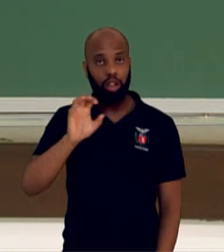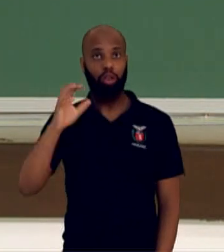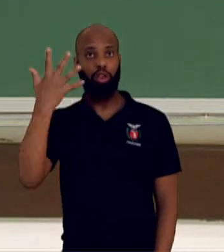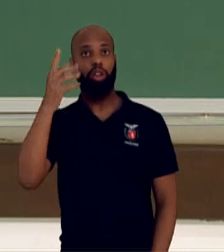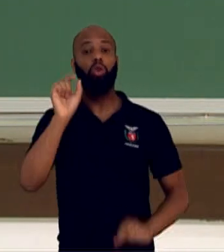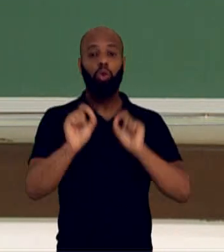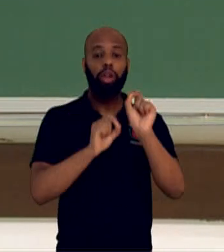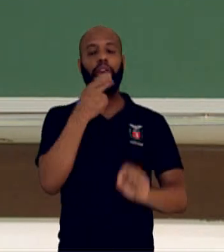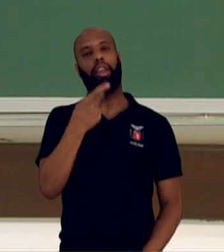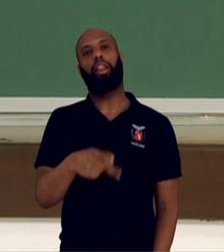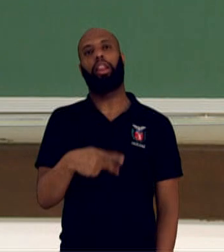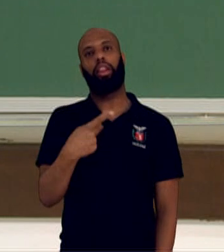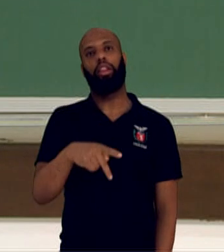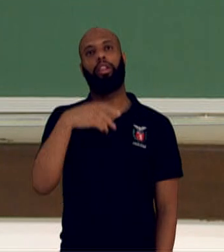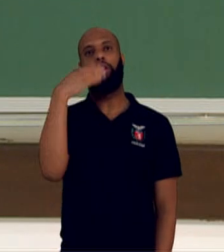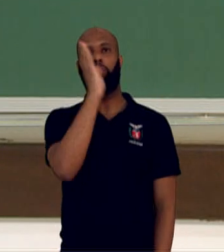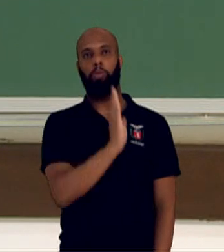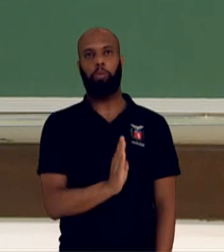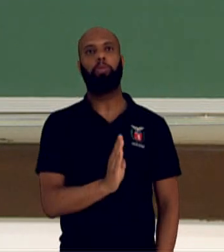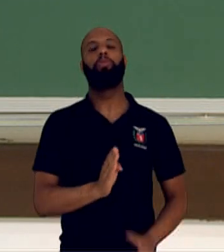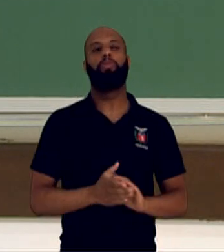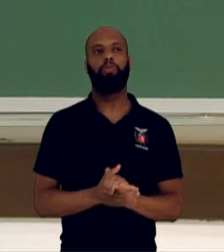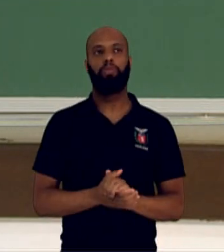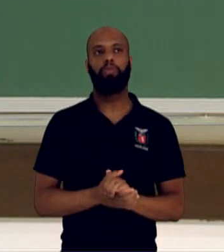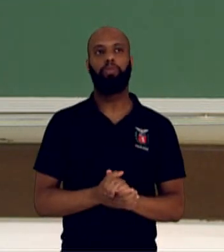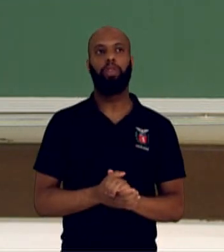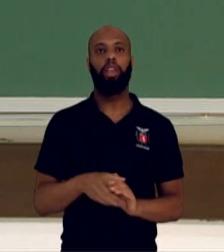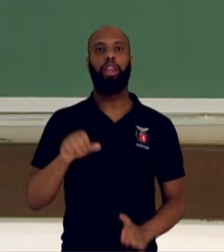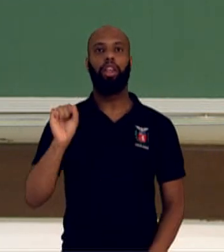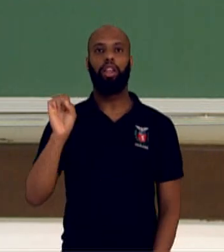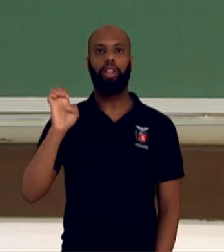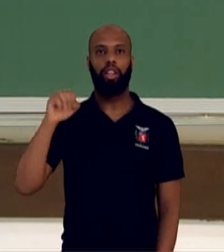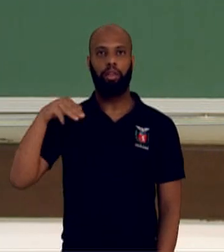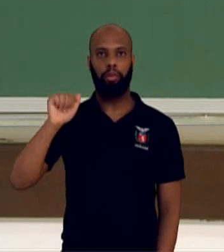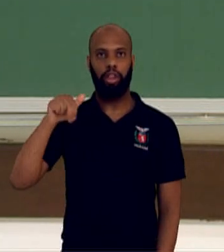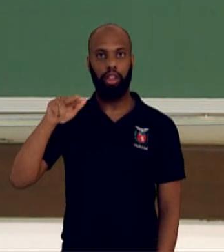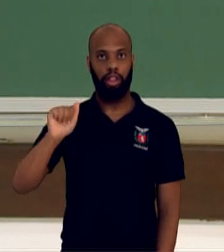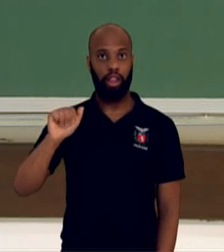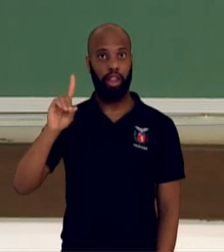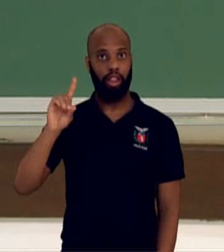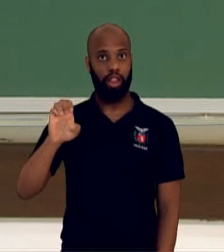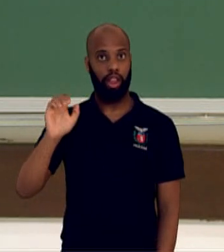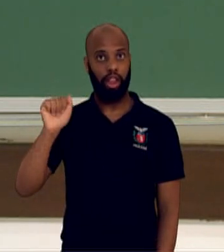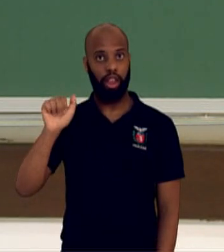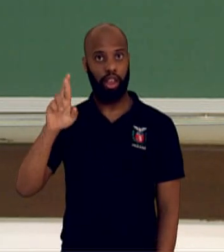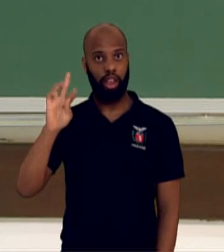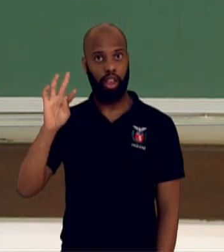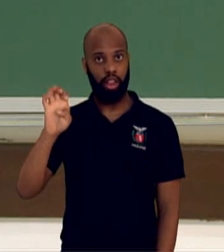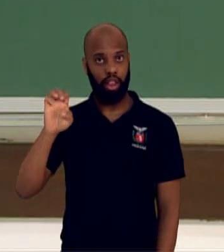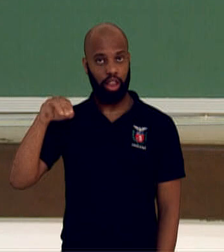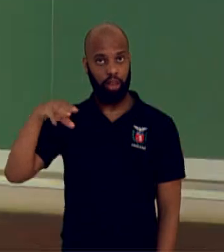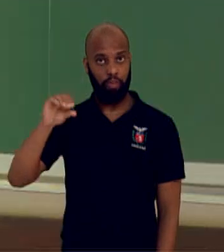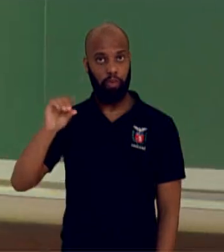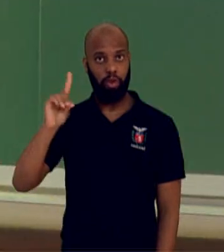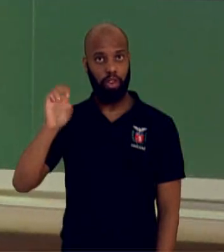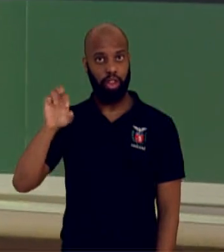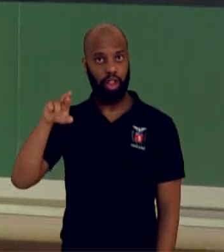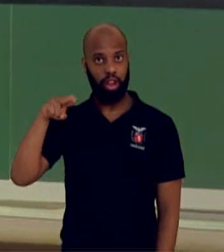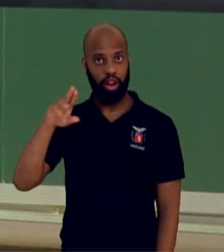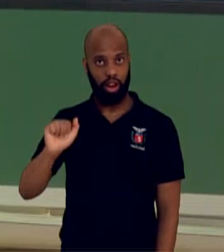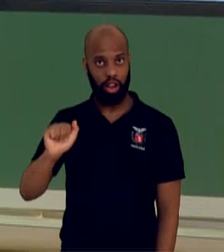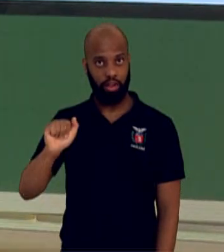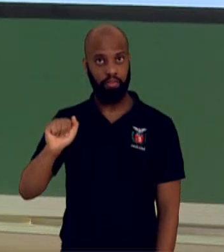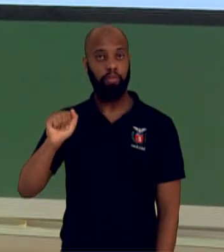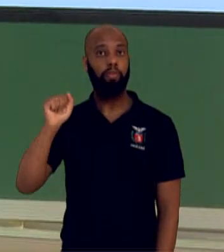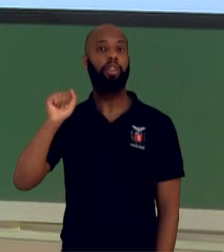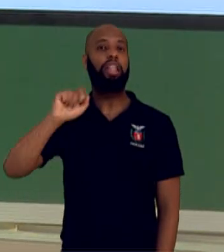aconteceu aqui no Brasil, que foi a Semana de Arte Moderna brasileira, né? Então, foi